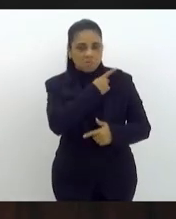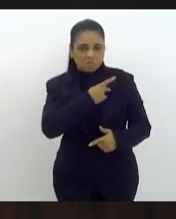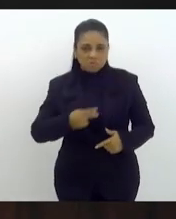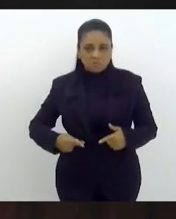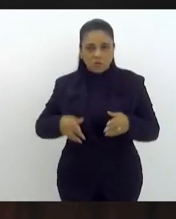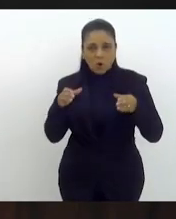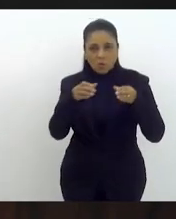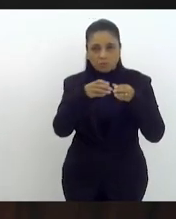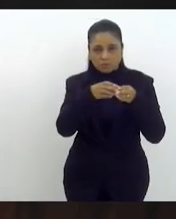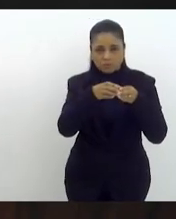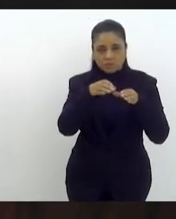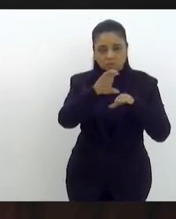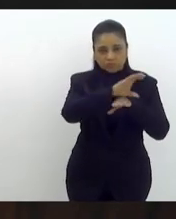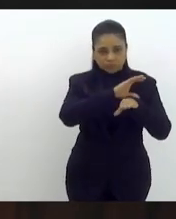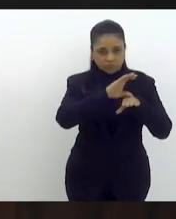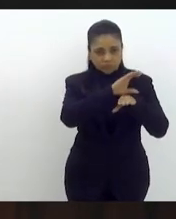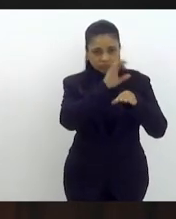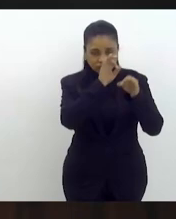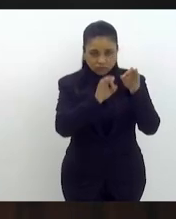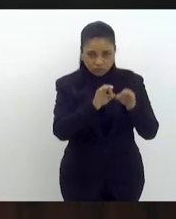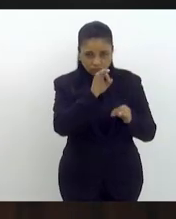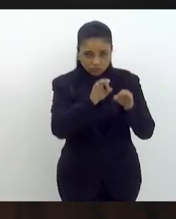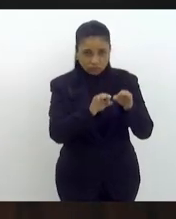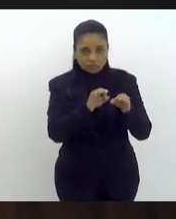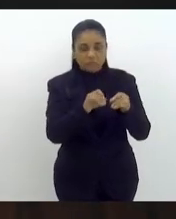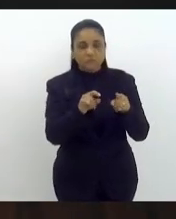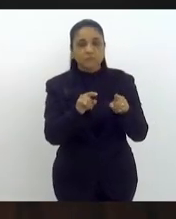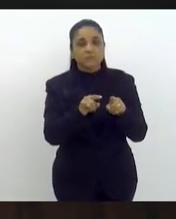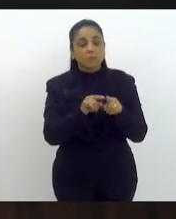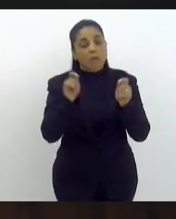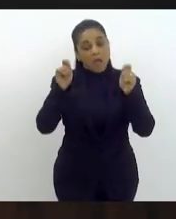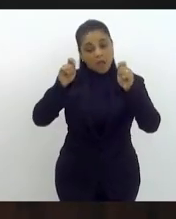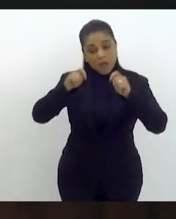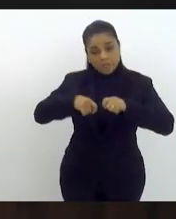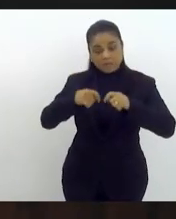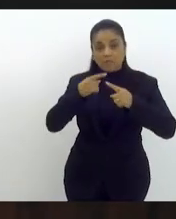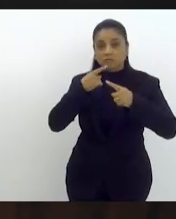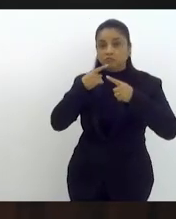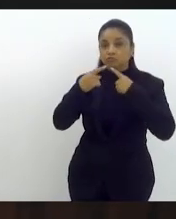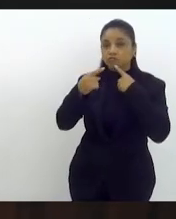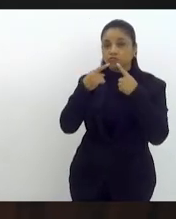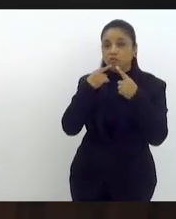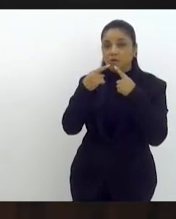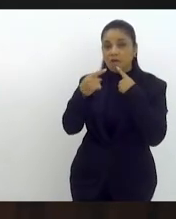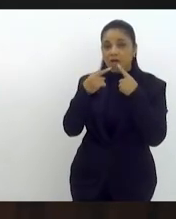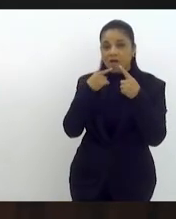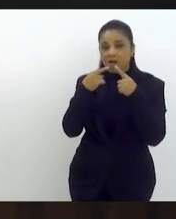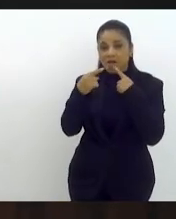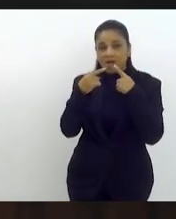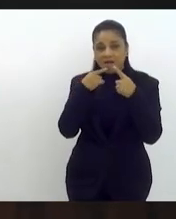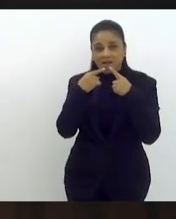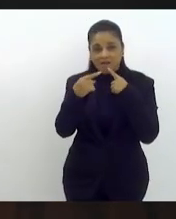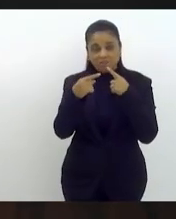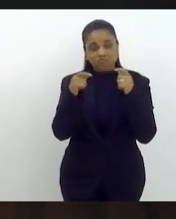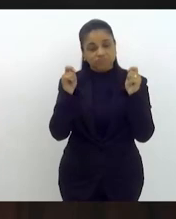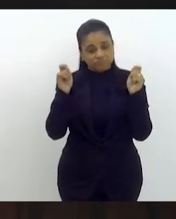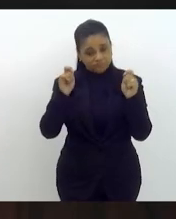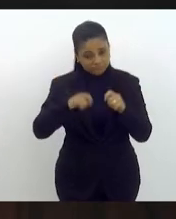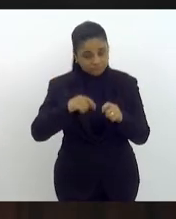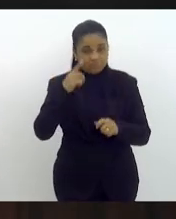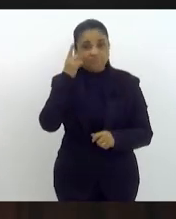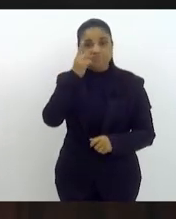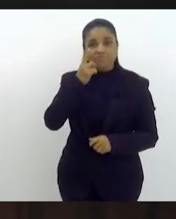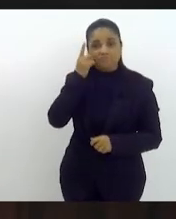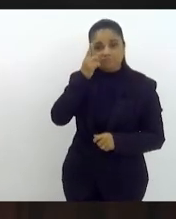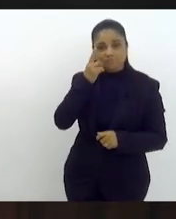Comissão de construção e justiça Mas acima de tudo a sua capacidade de diálogo vossa excelência um deputado que faz a interlocução